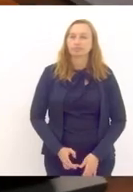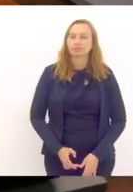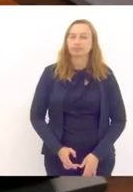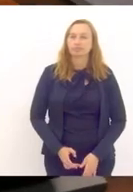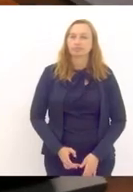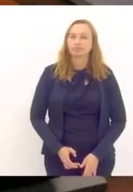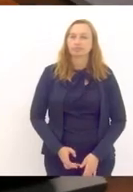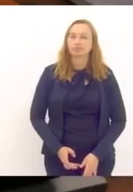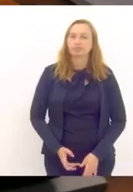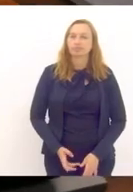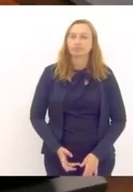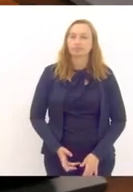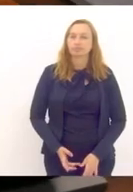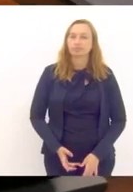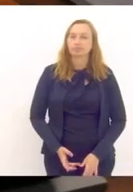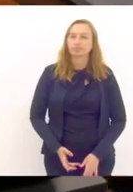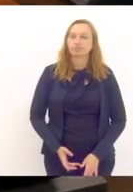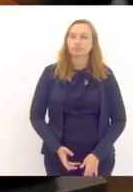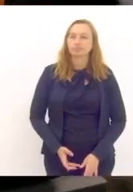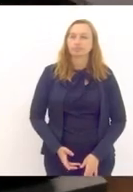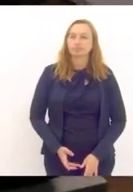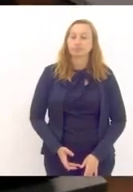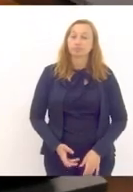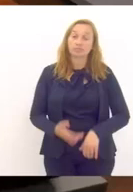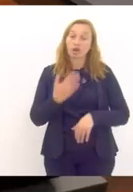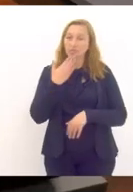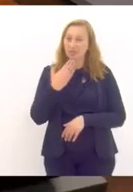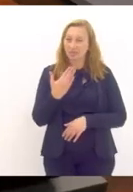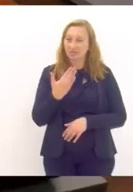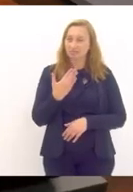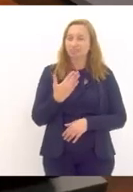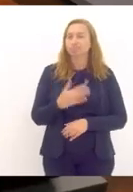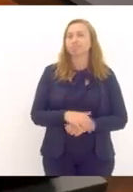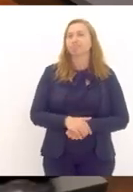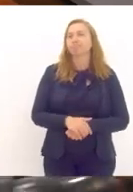Queria pedir aos deputados que a gente pudesse aí,